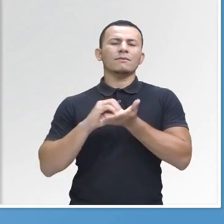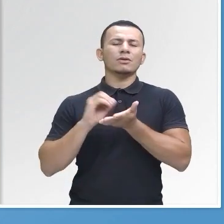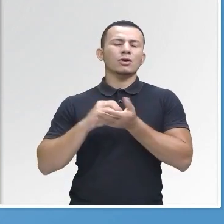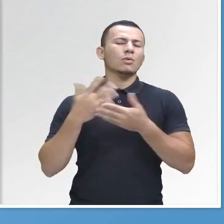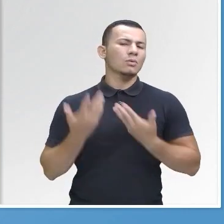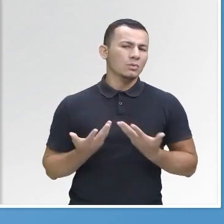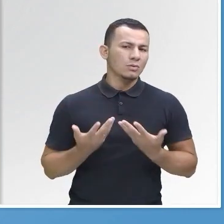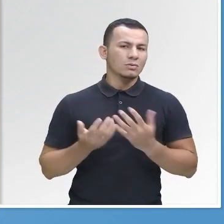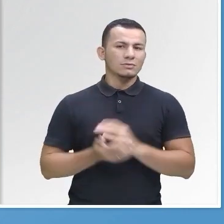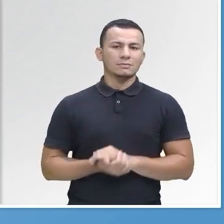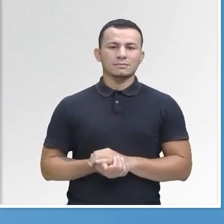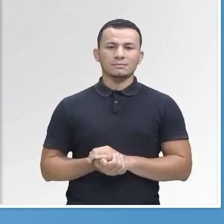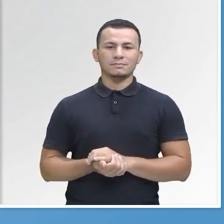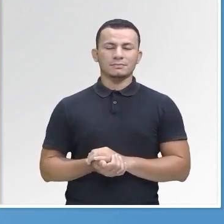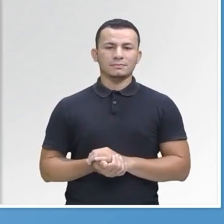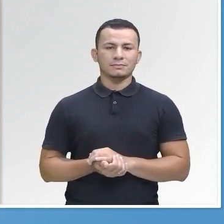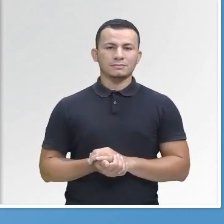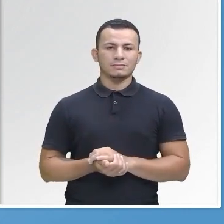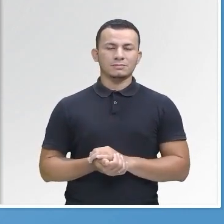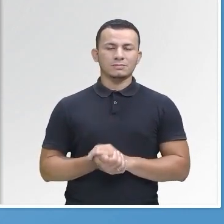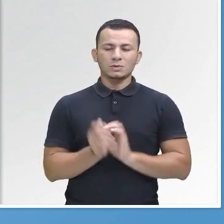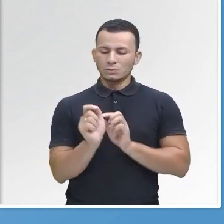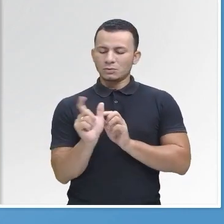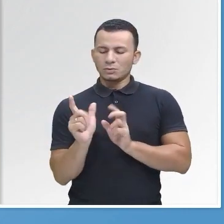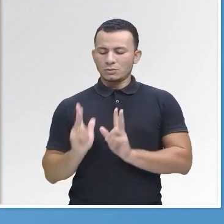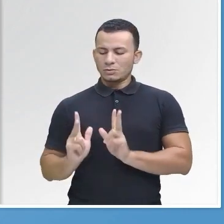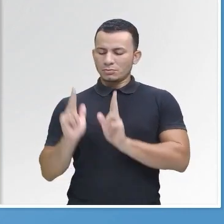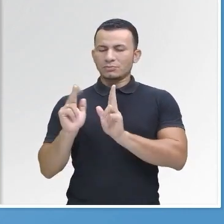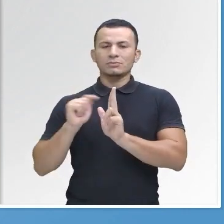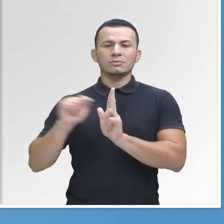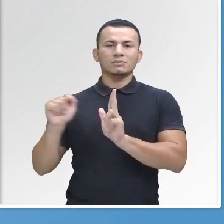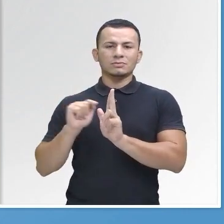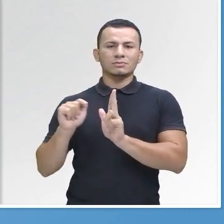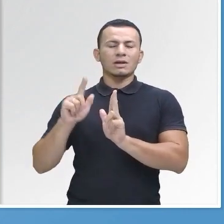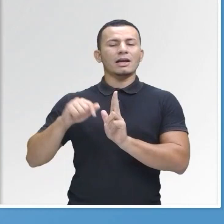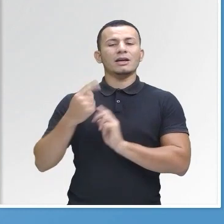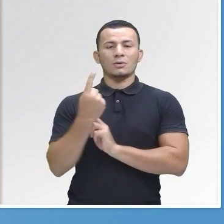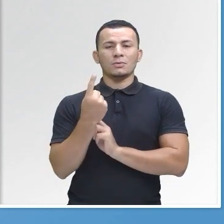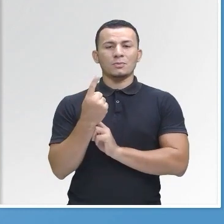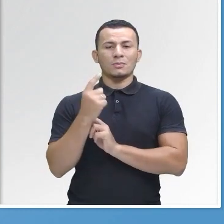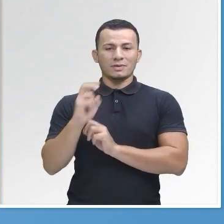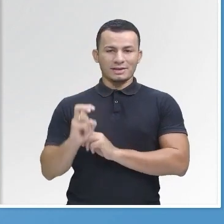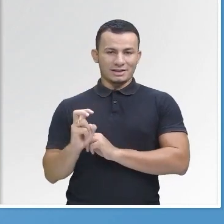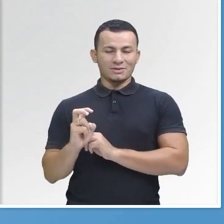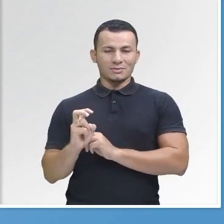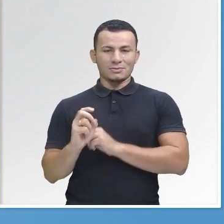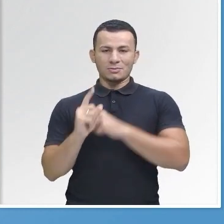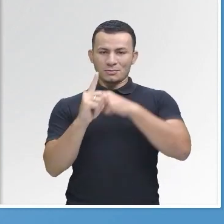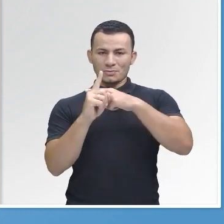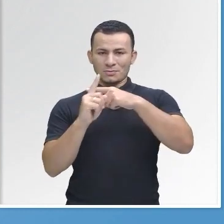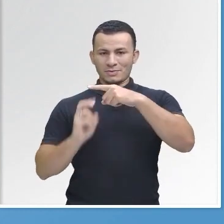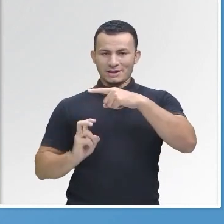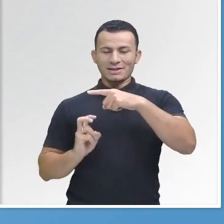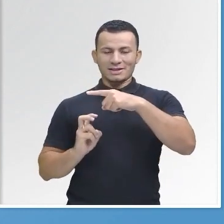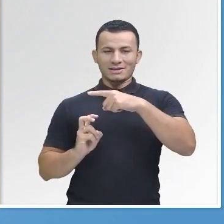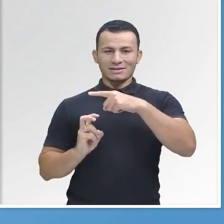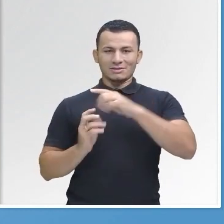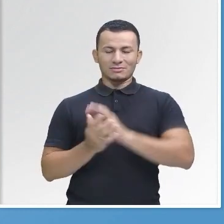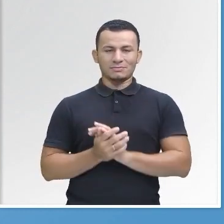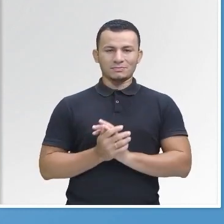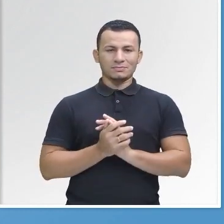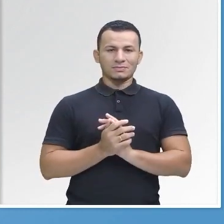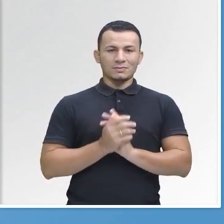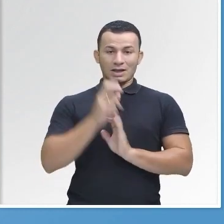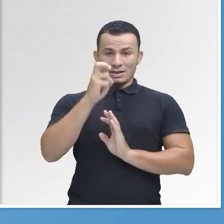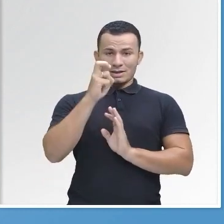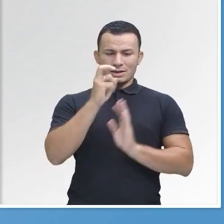bem. Olha aí, perceba que foi retirado o quê? 1/5 da corda. Olha aí, ó. Das 5 partes que nós